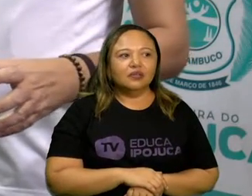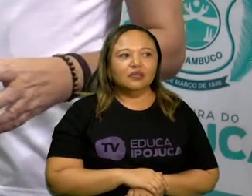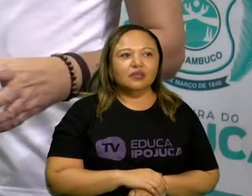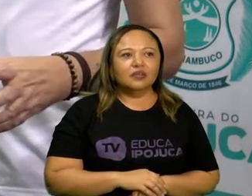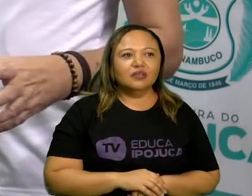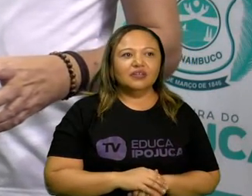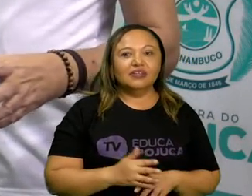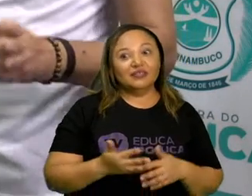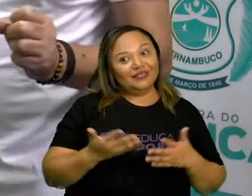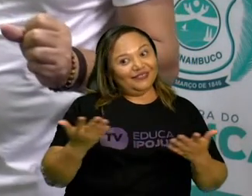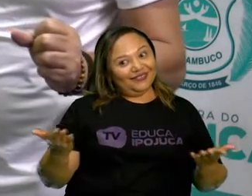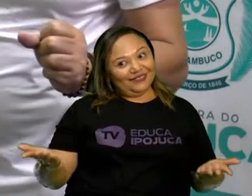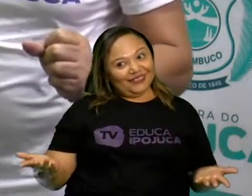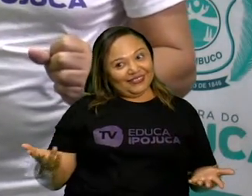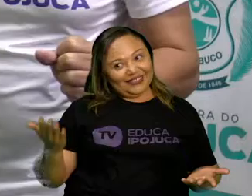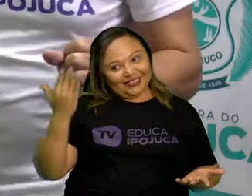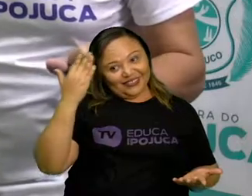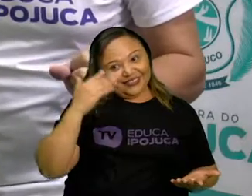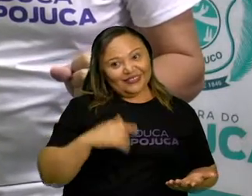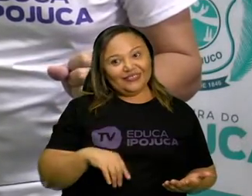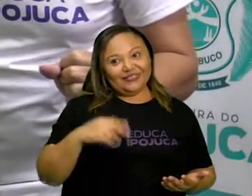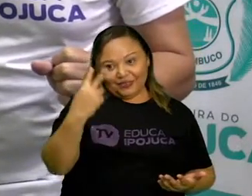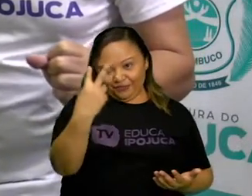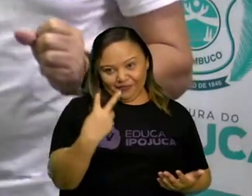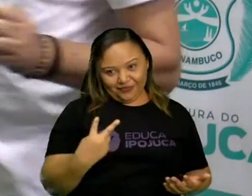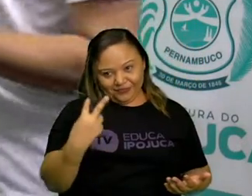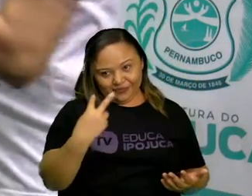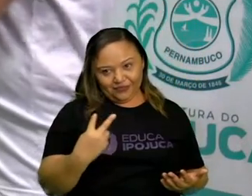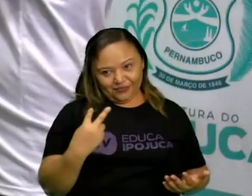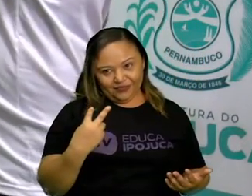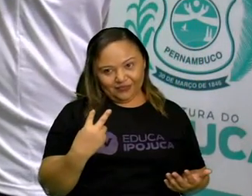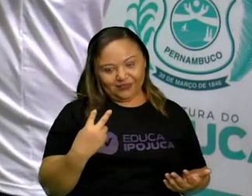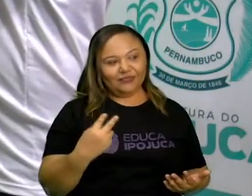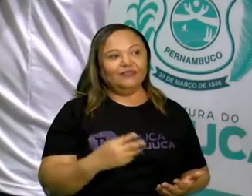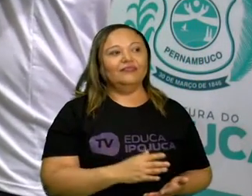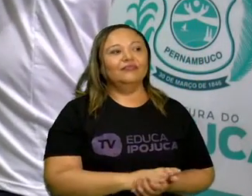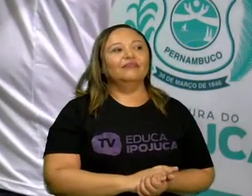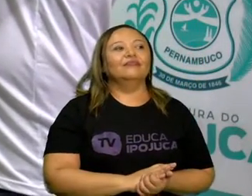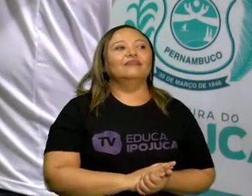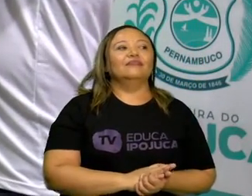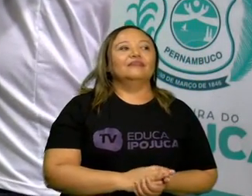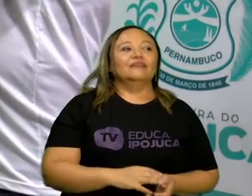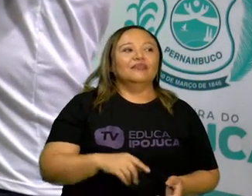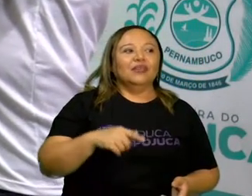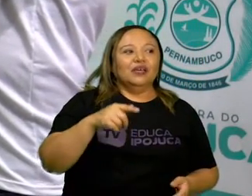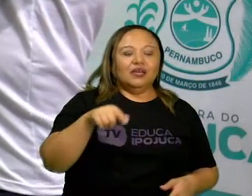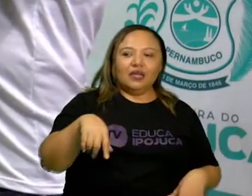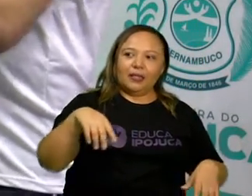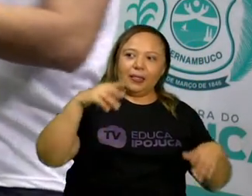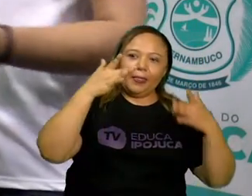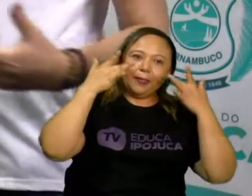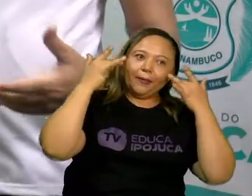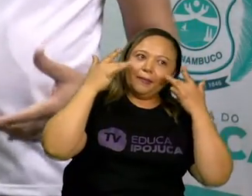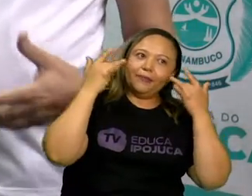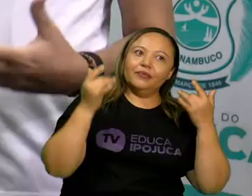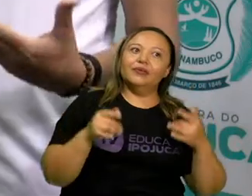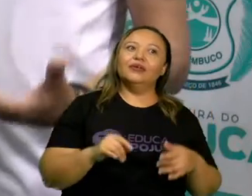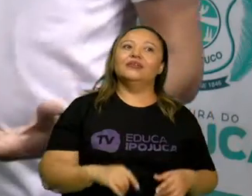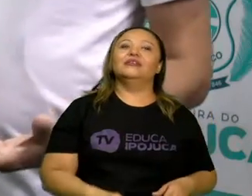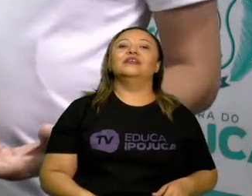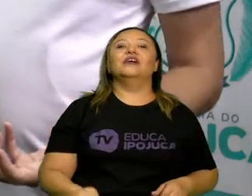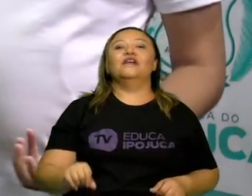Ele está vendo o quê? Ele está me vendo? Será? Meu Deus! Né? E aí, esse é um espetáculo que fala sobre a vida